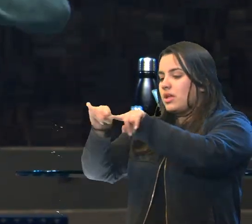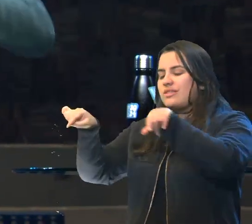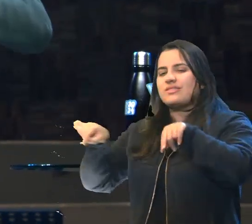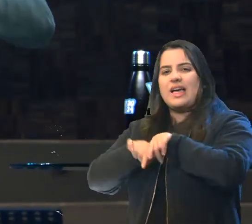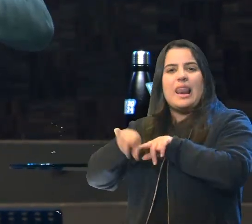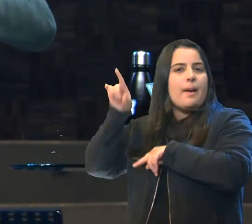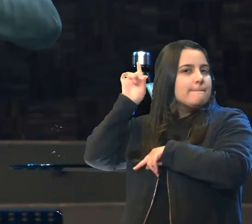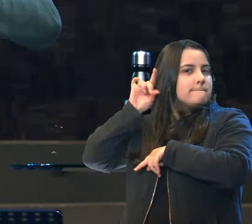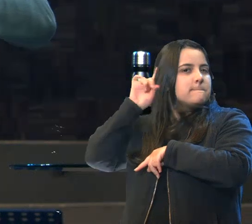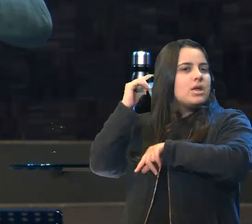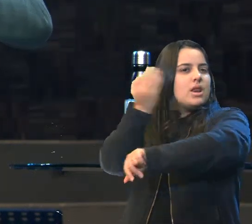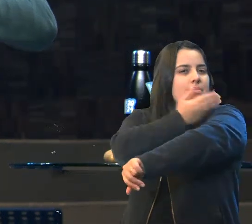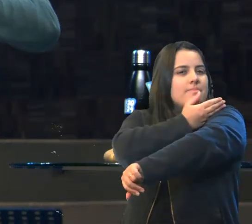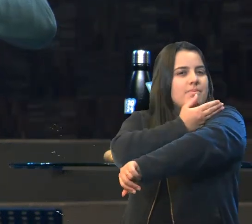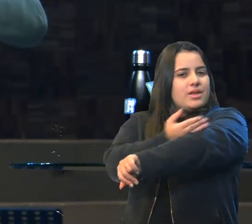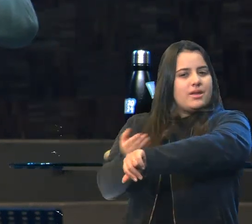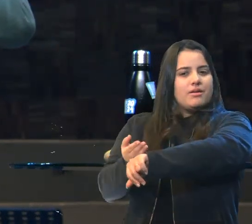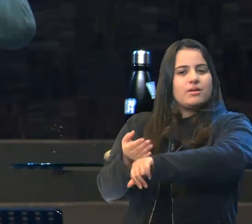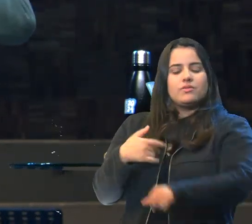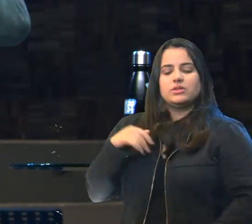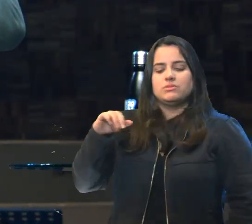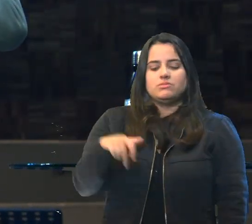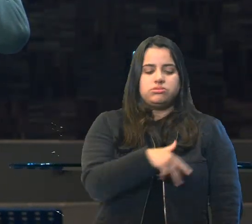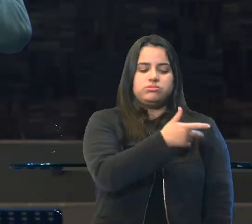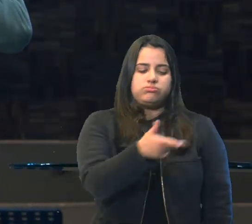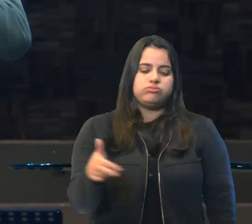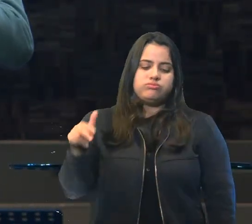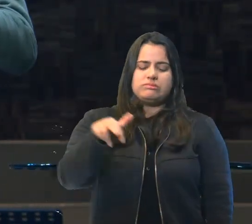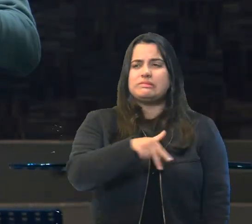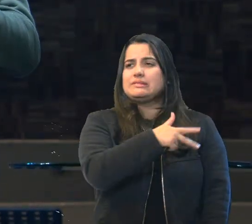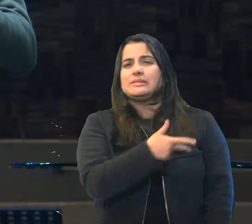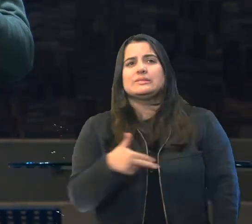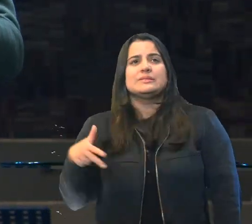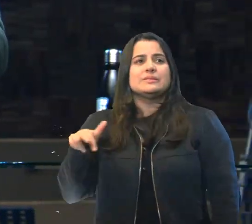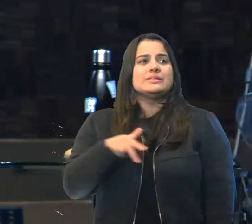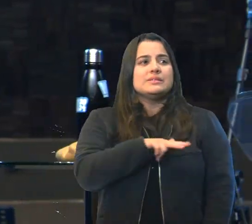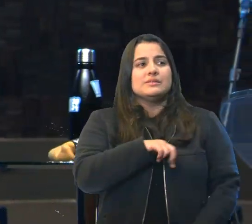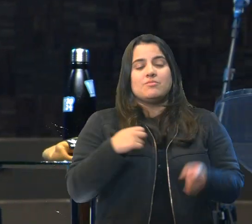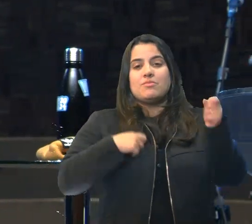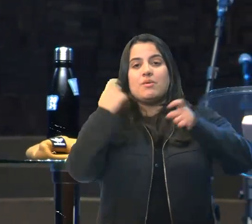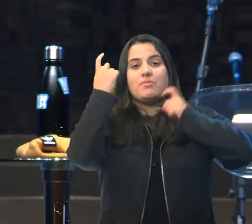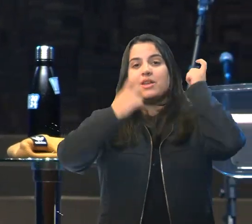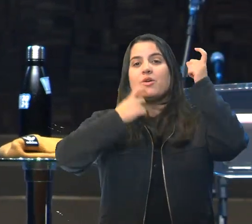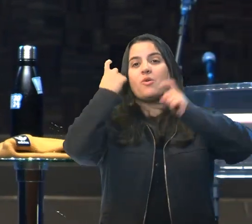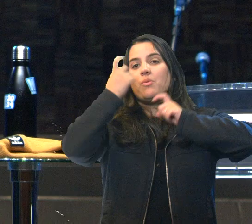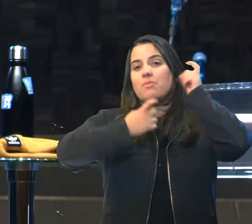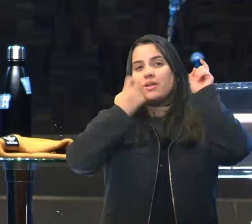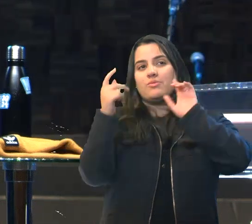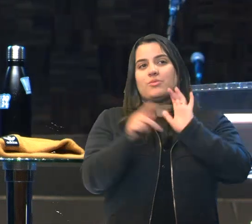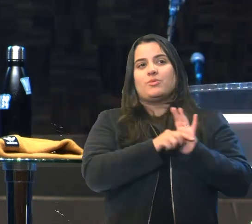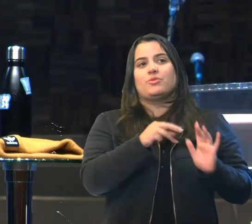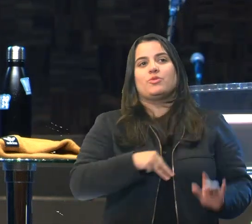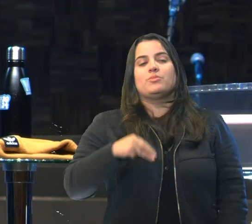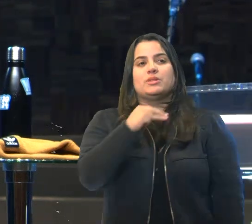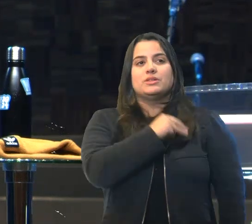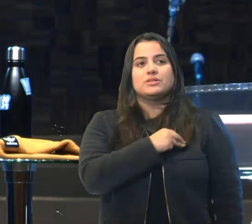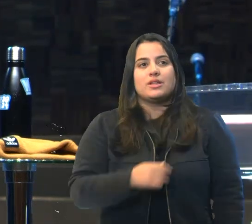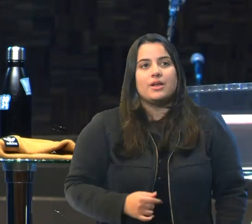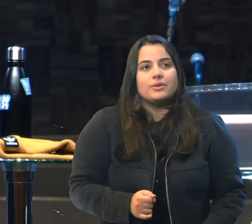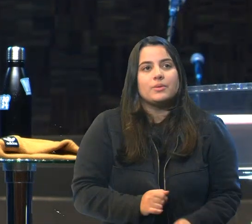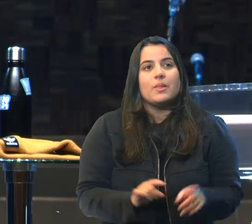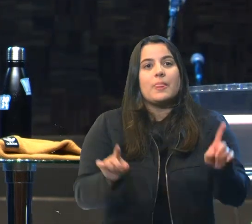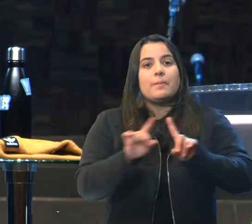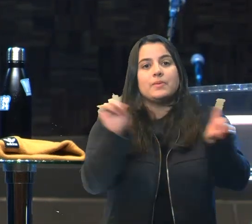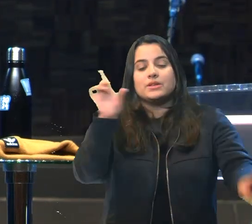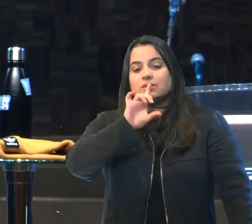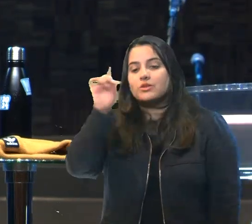uma sala de estar, e você estava andando para lá e para cá, para lá e para cá, para lá e para cá, preocupado com a imagem do ministério. E Deus está falando para